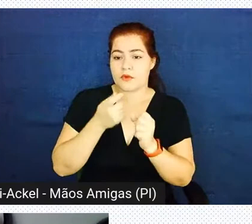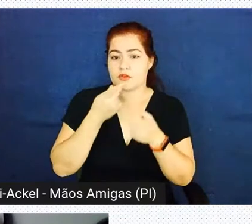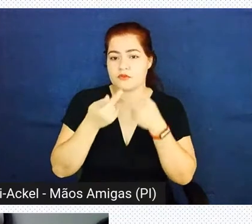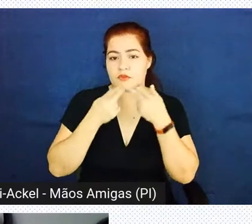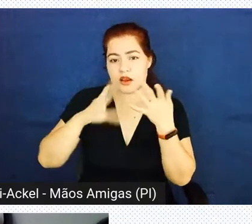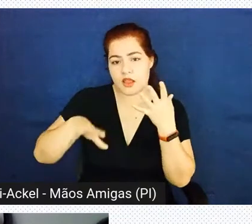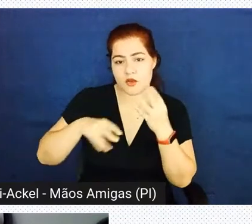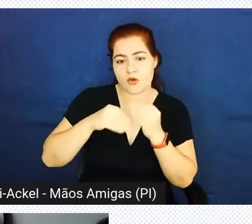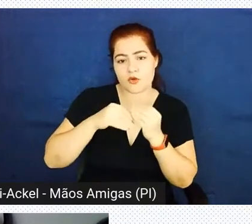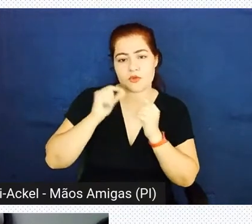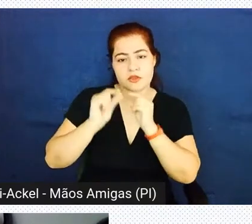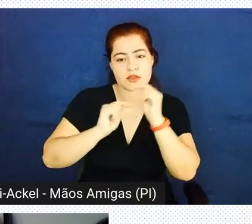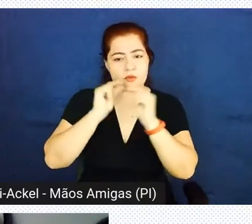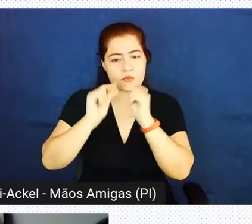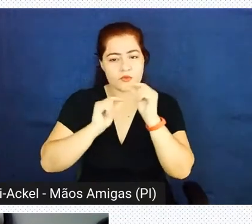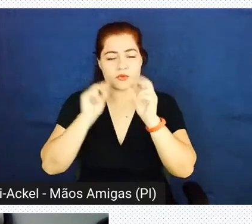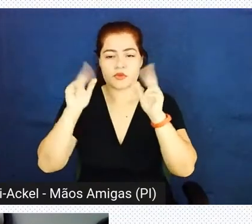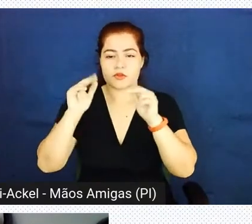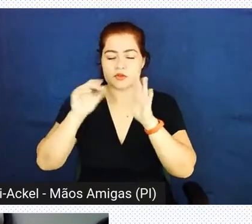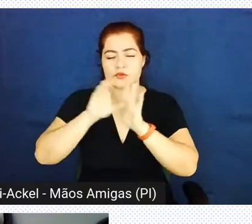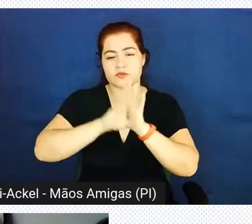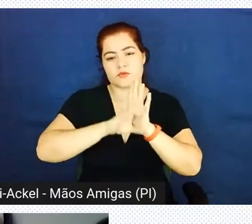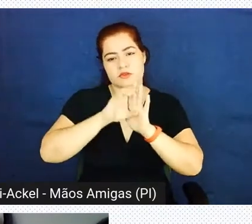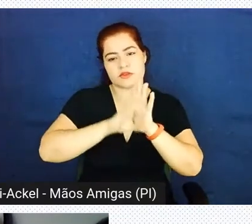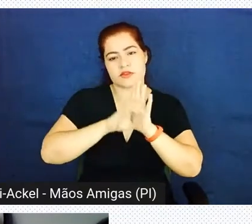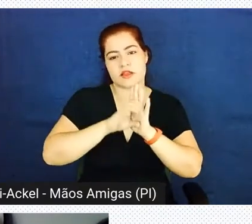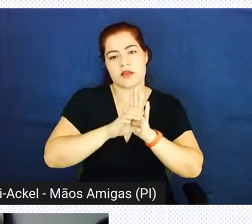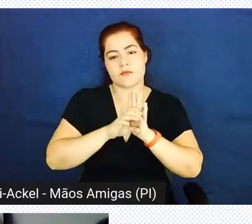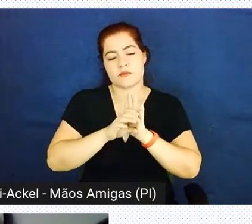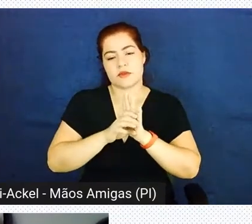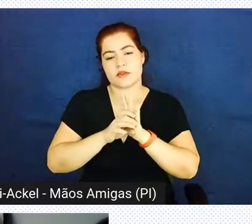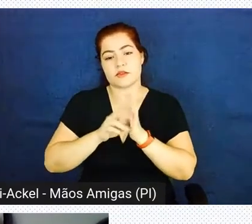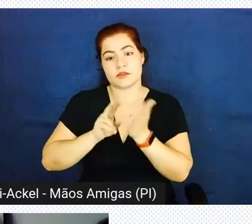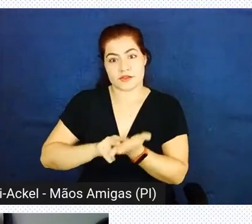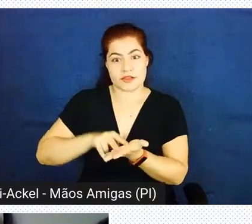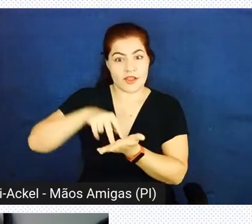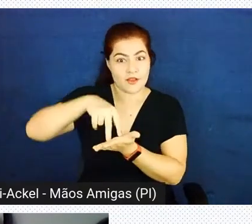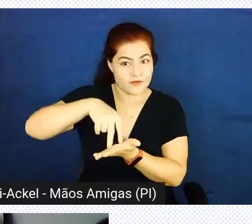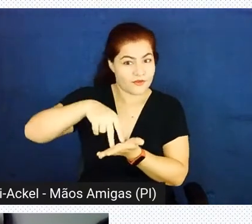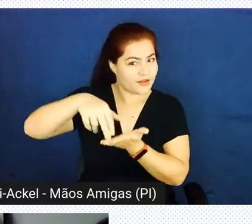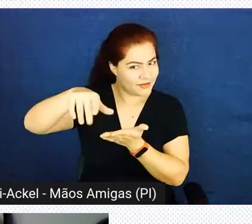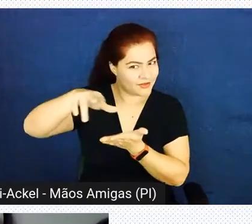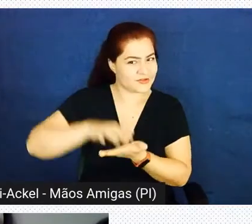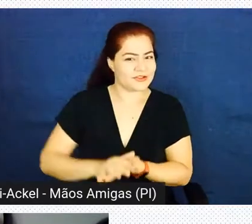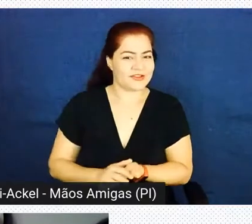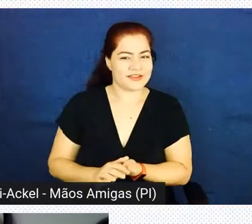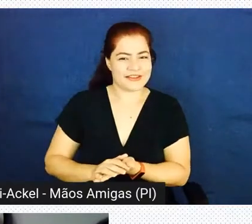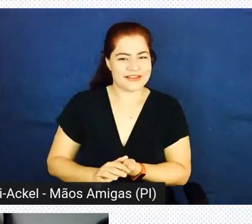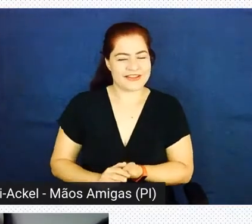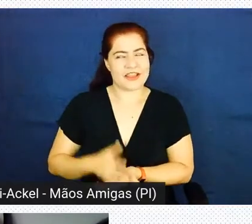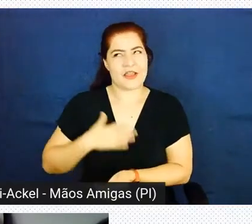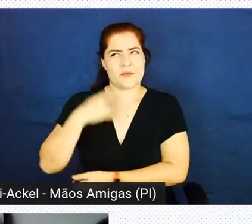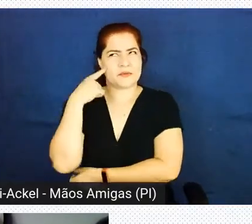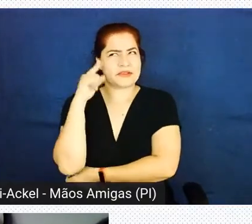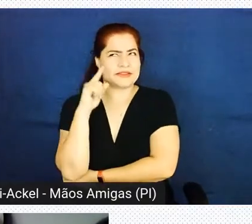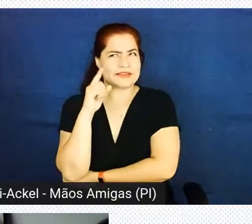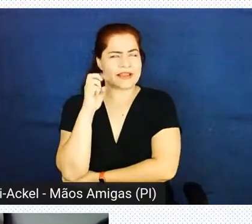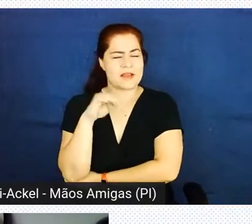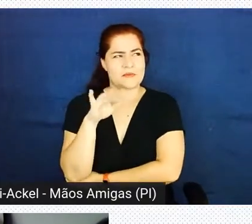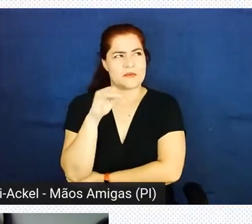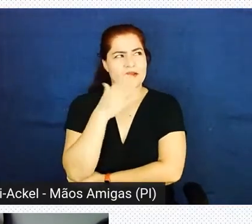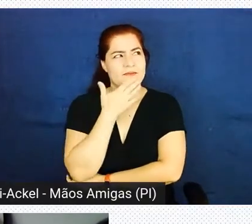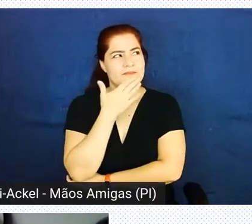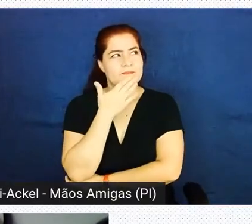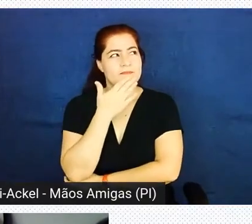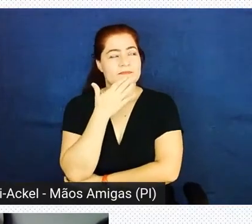pouquinho sobre esse capítulo. Levanta-te e anda. Ainda bem, Maria. Eu fiquei pensando assim, meu Deus, ainda